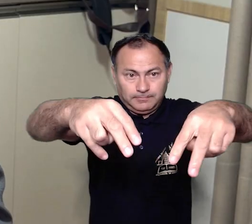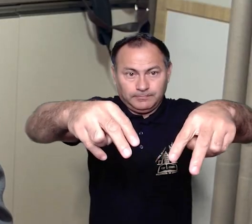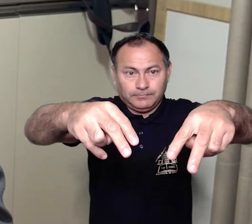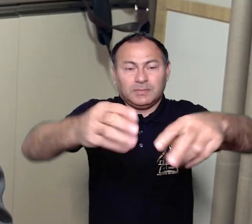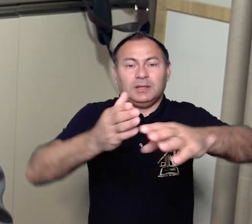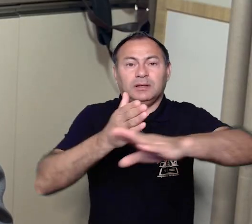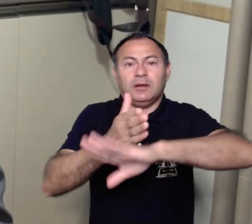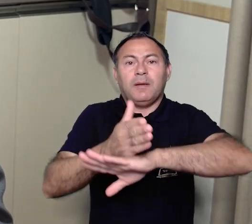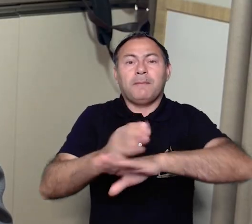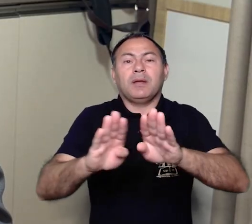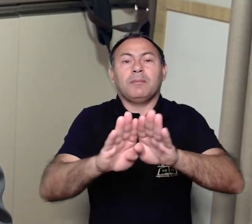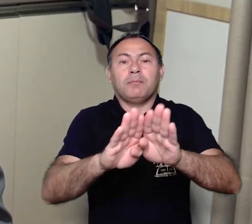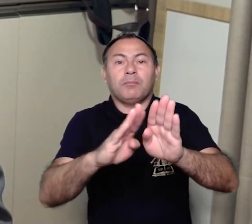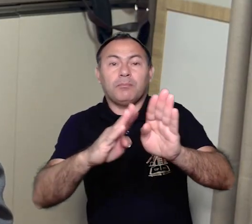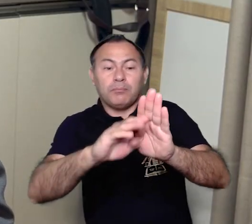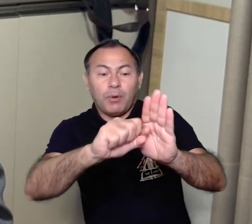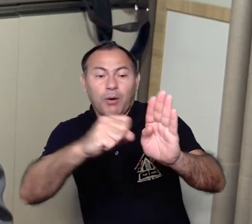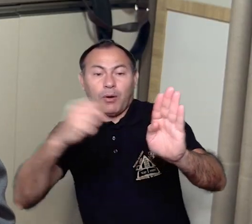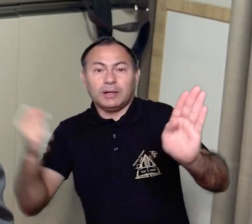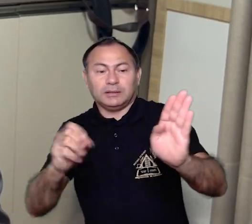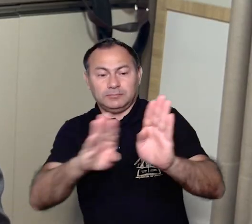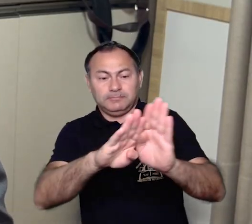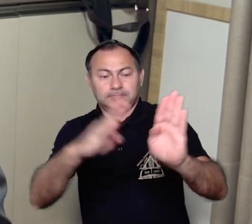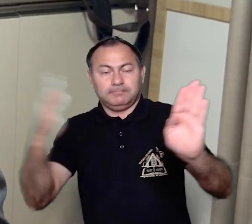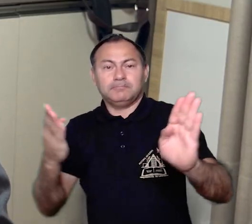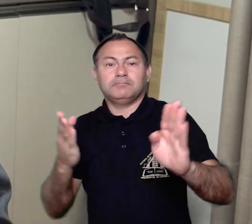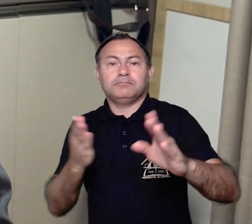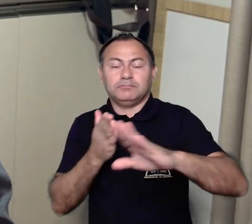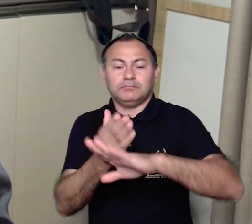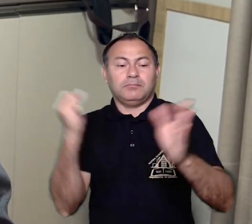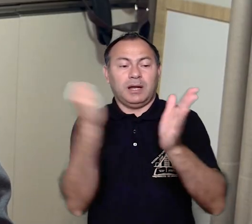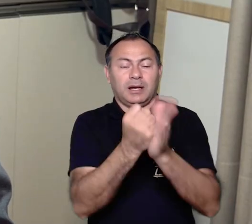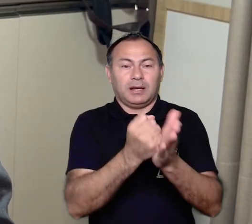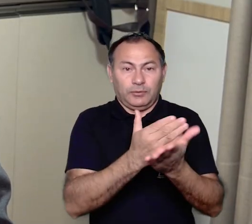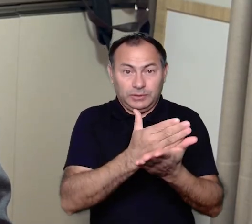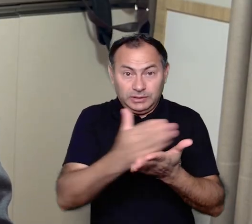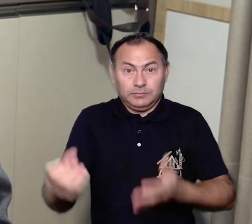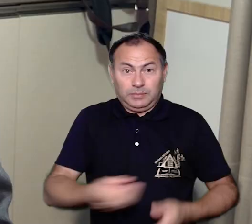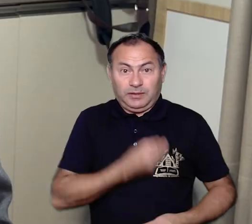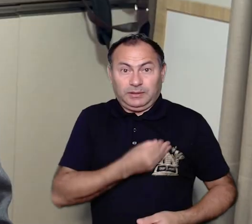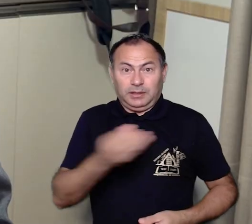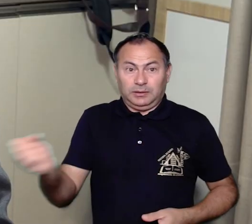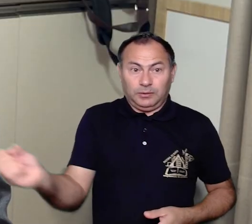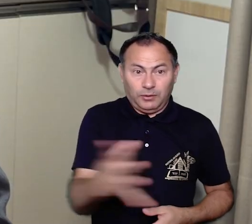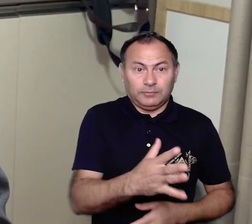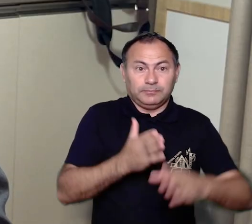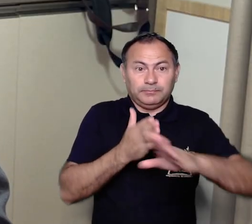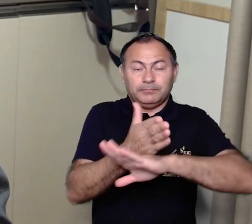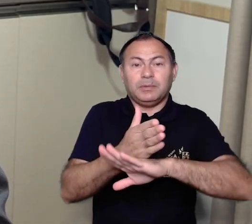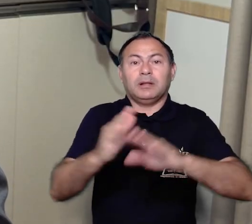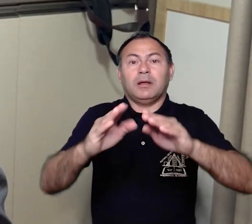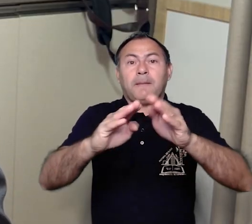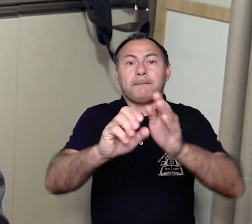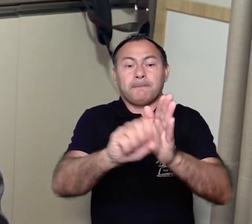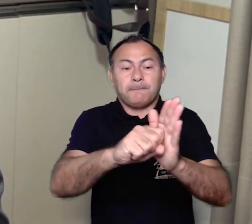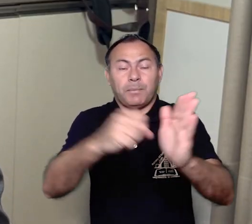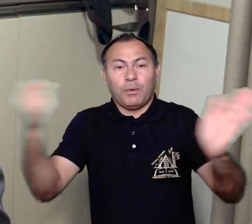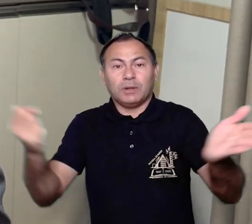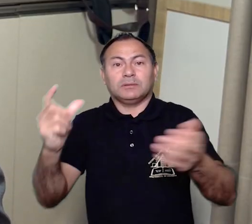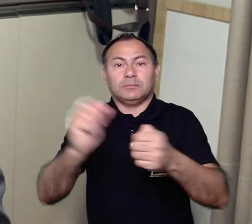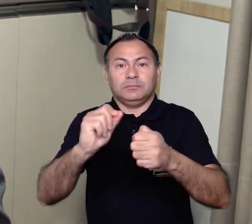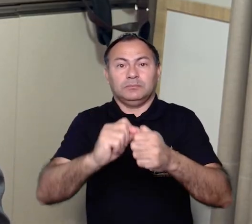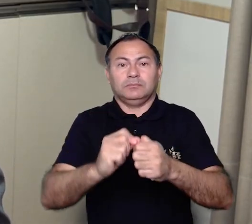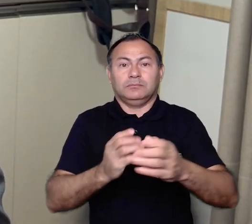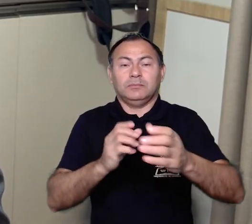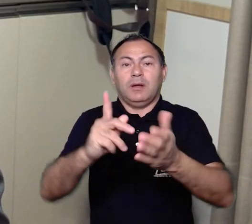peregrinação, passar pela porta e marcar o início de uma vida nova. Então, passar pela porta